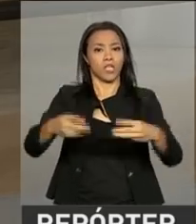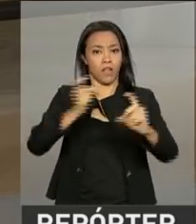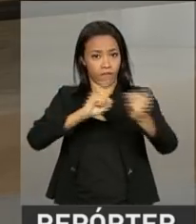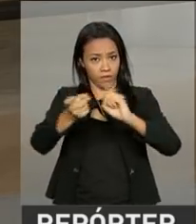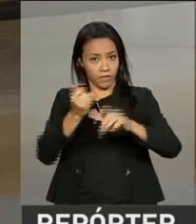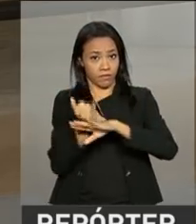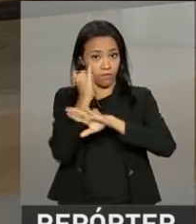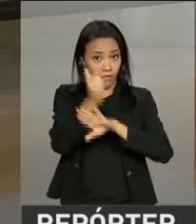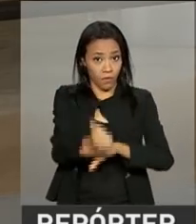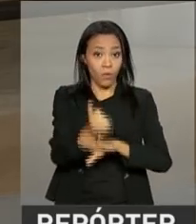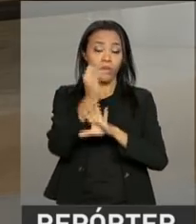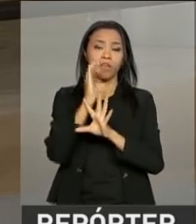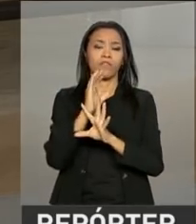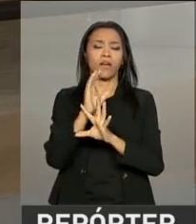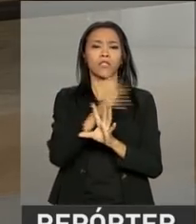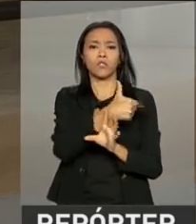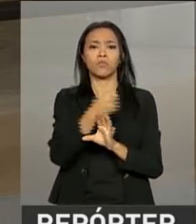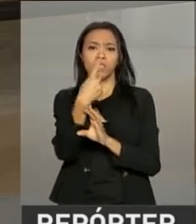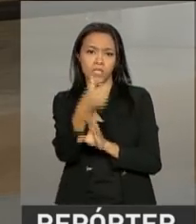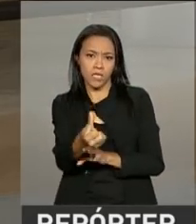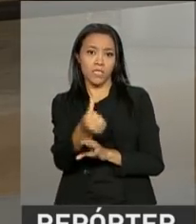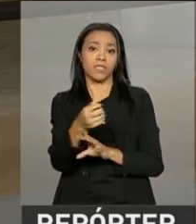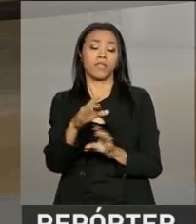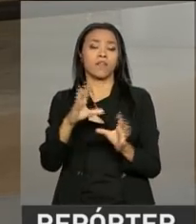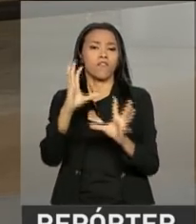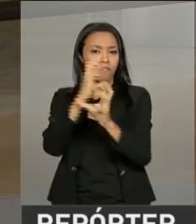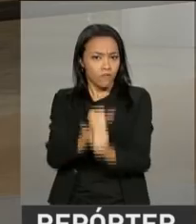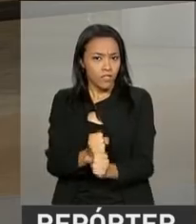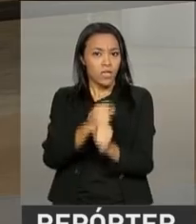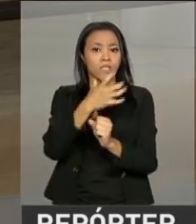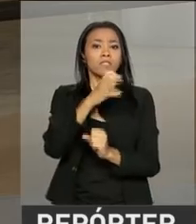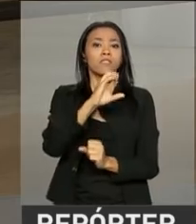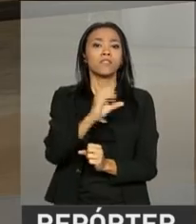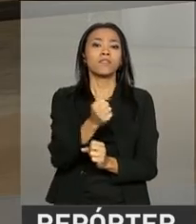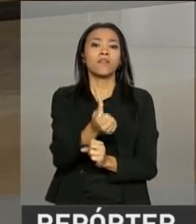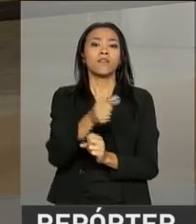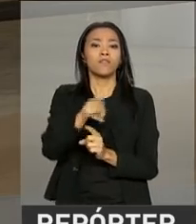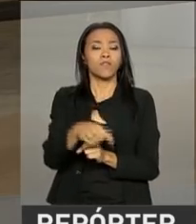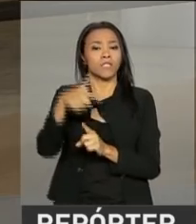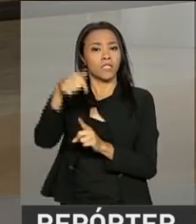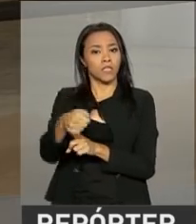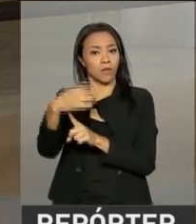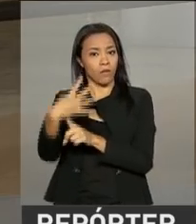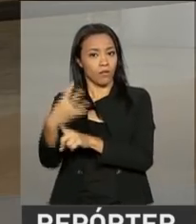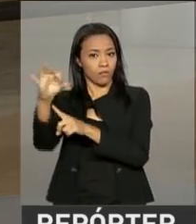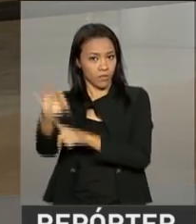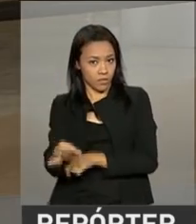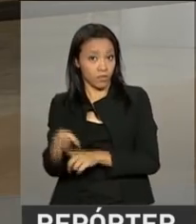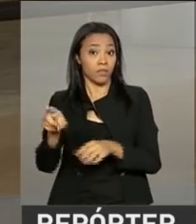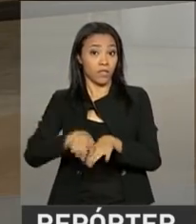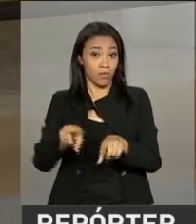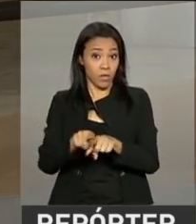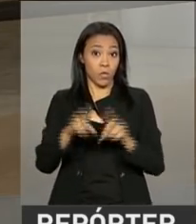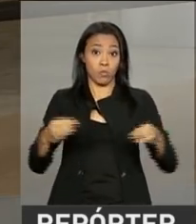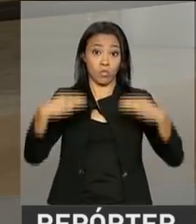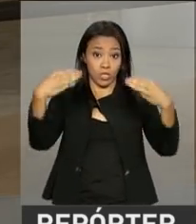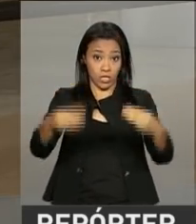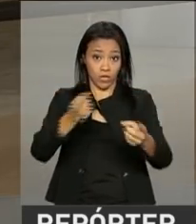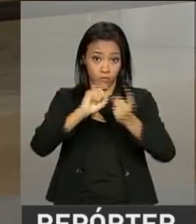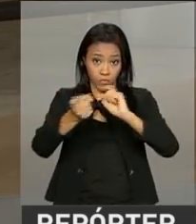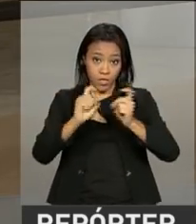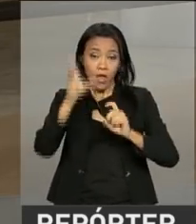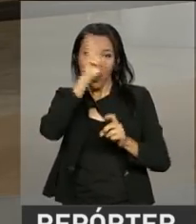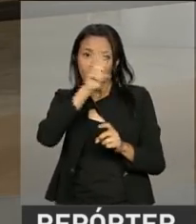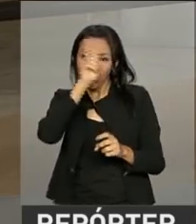2016 em 6,74 por. o Ministério do planejamento lembrou os efeitos positivos do